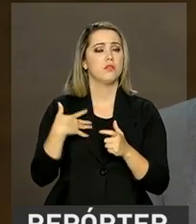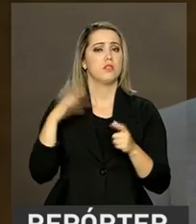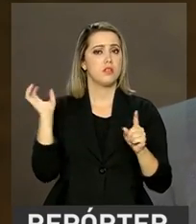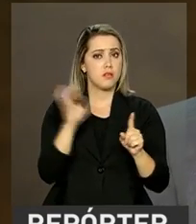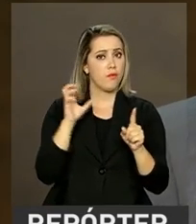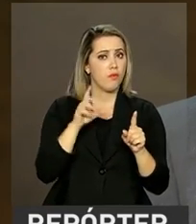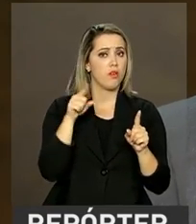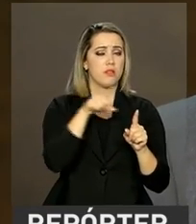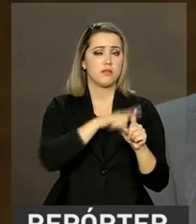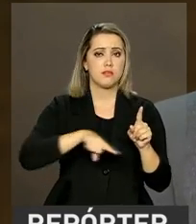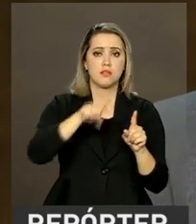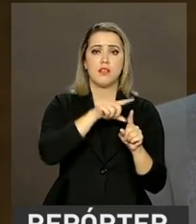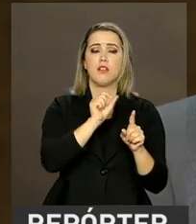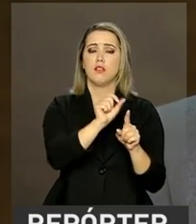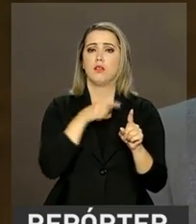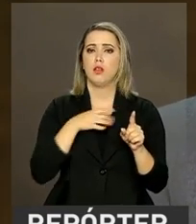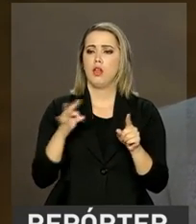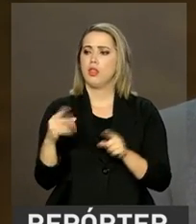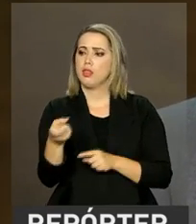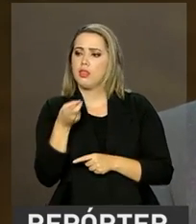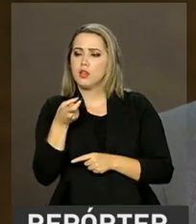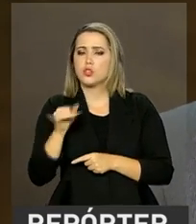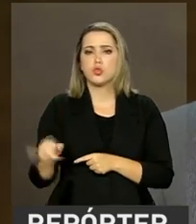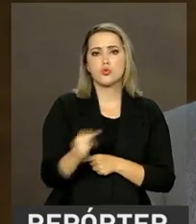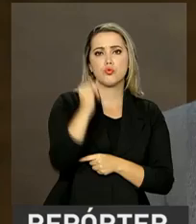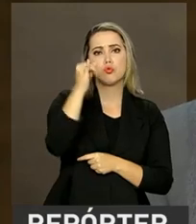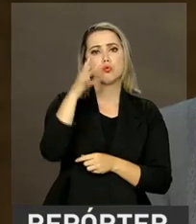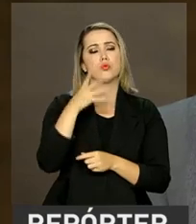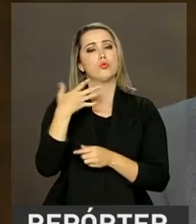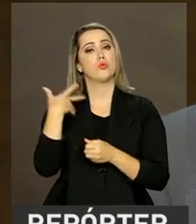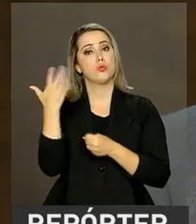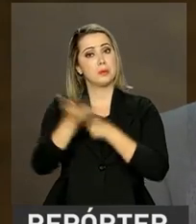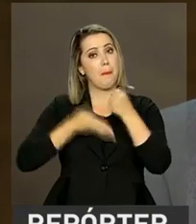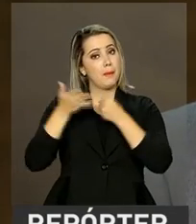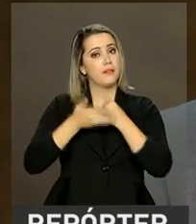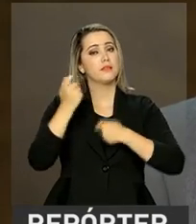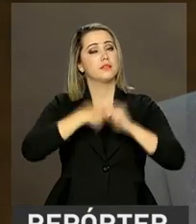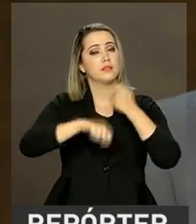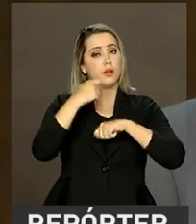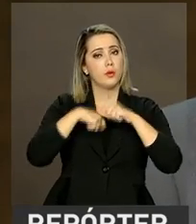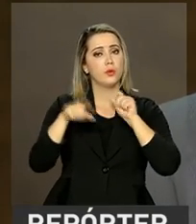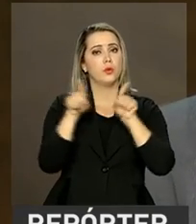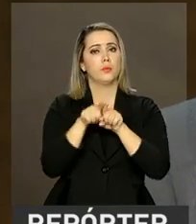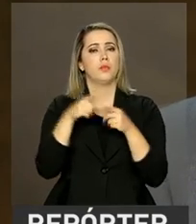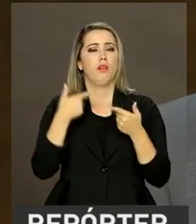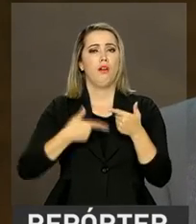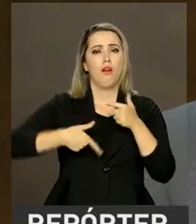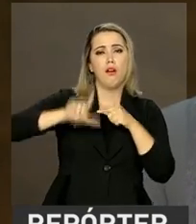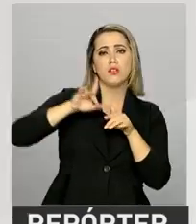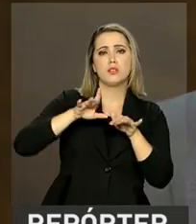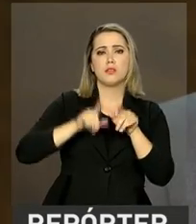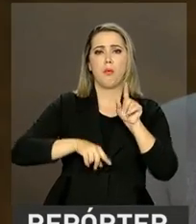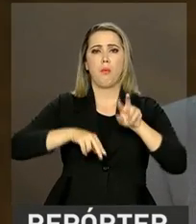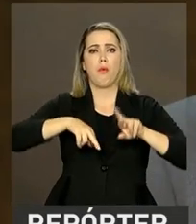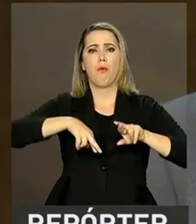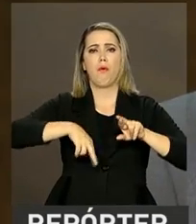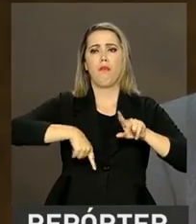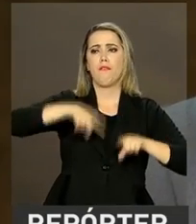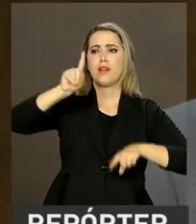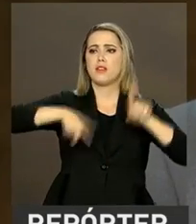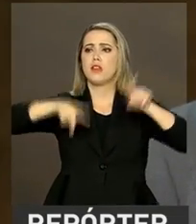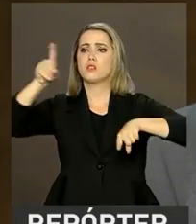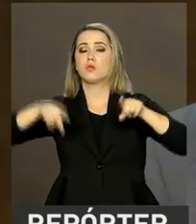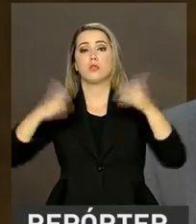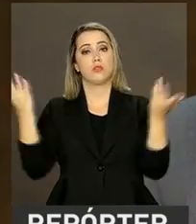o o eu diria a taxa de juros estrutural da economia que passa a atender a não ter mais aquelas oscilações para você conseguir